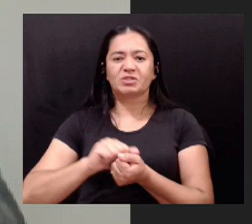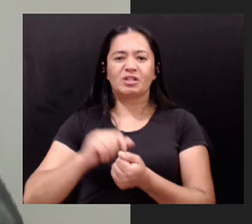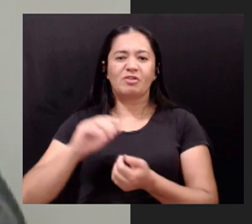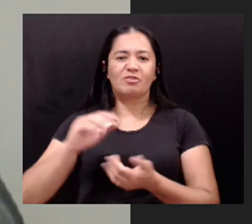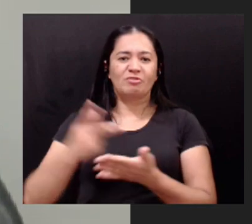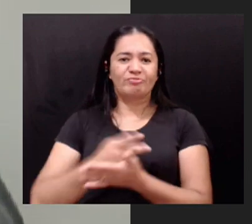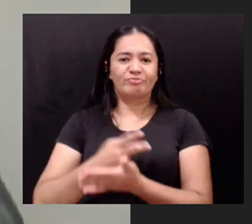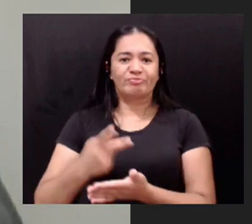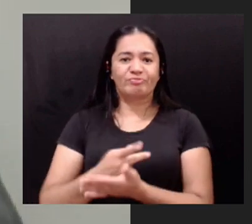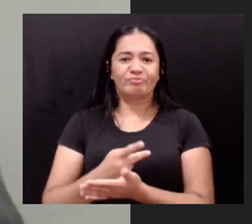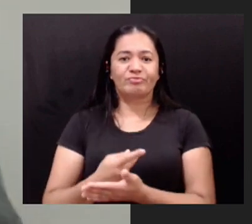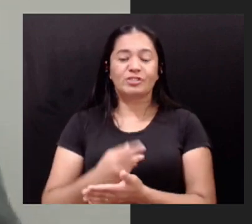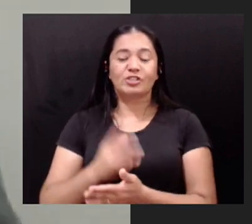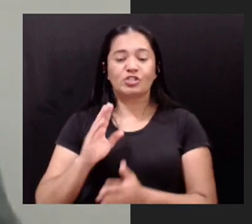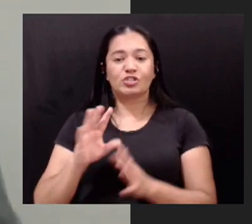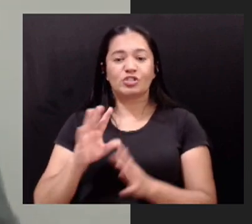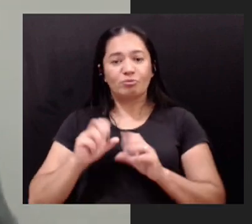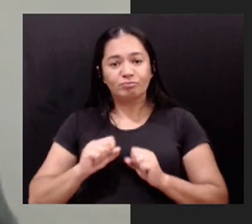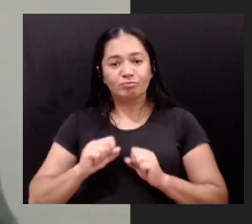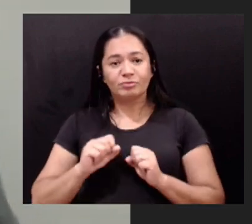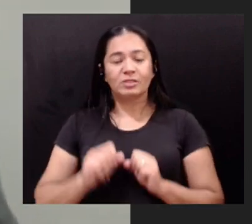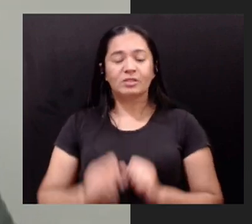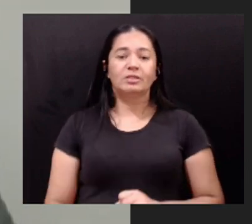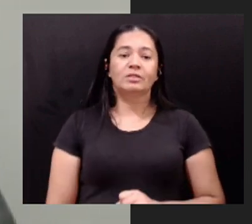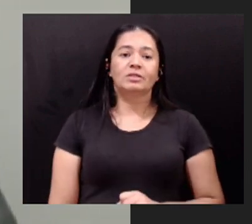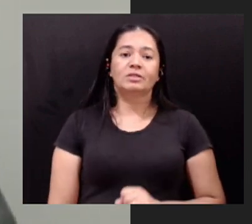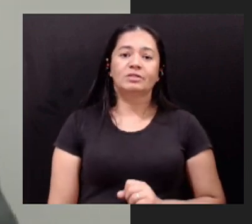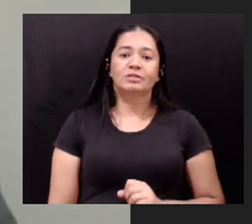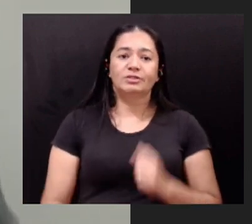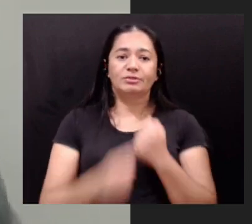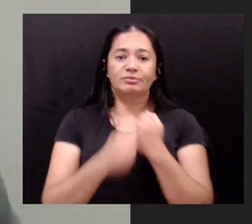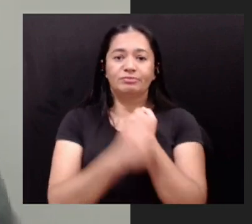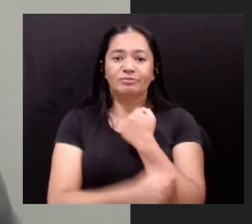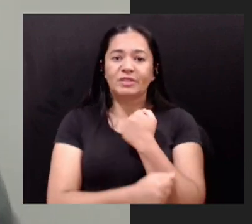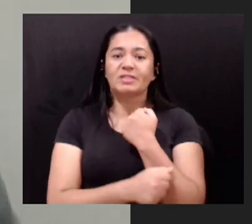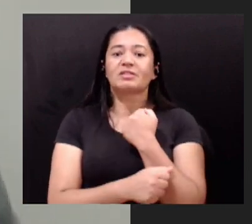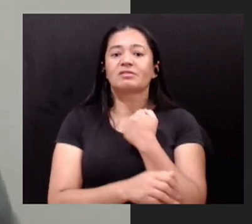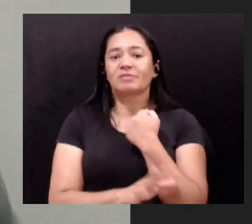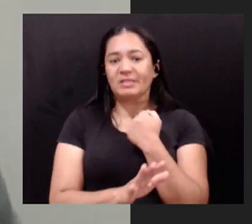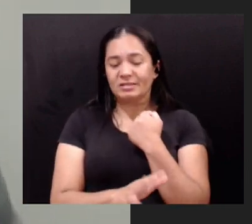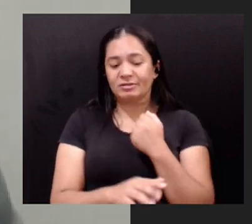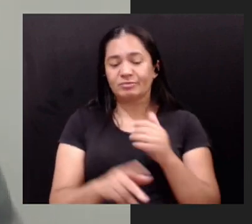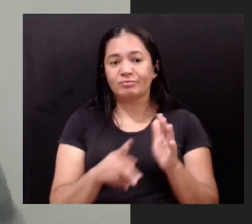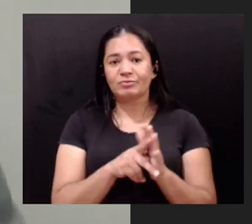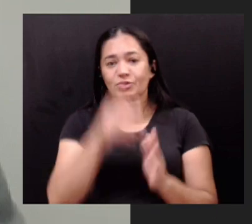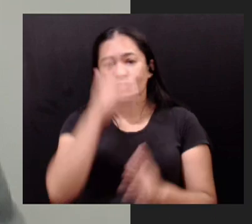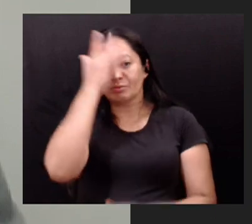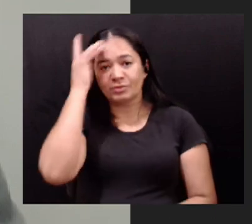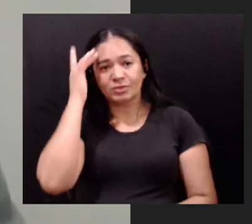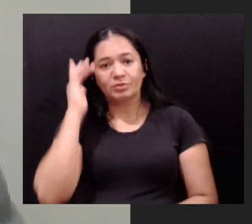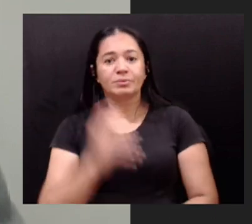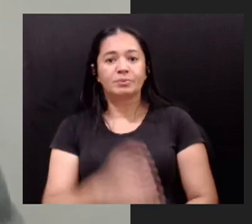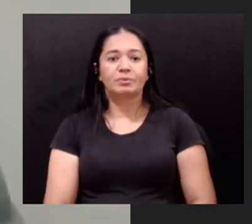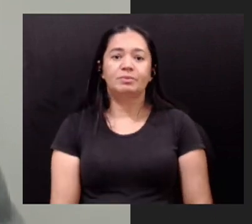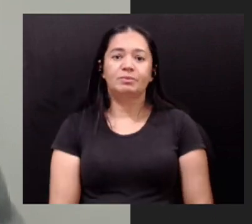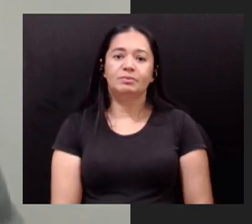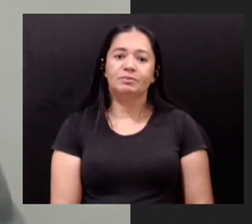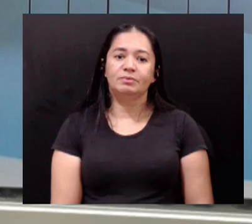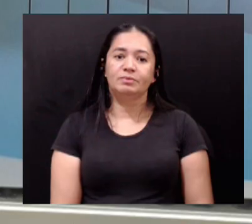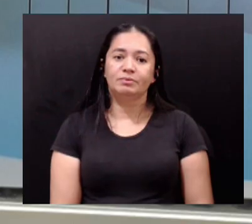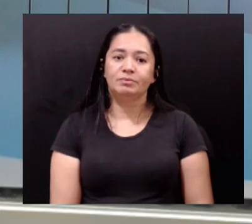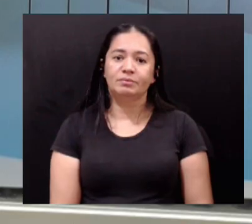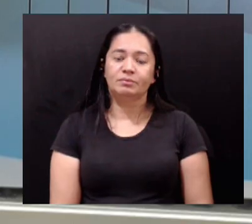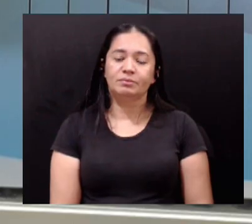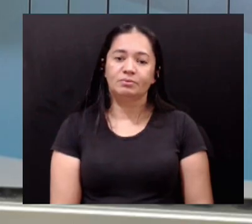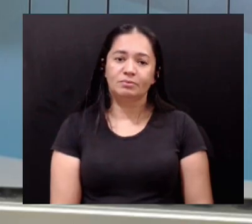de alguma forma, foi eliminado nas fezes, né, de pessoas contaminadas. Entendi, doutor. Então,